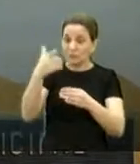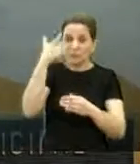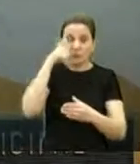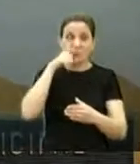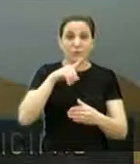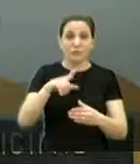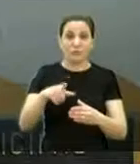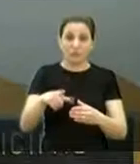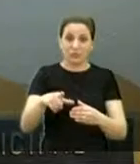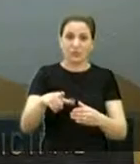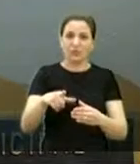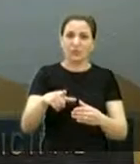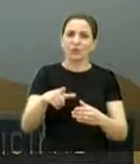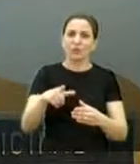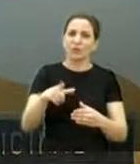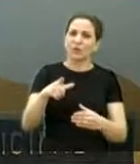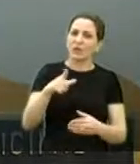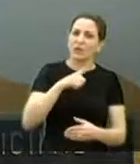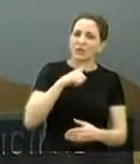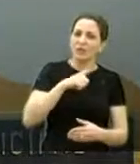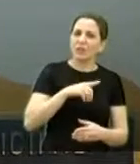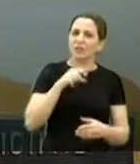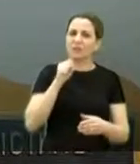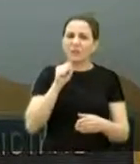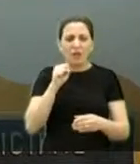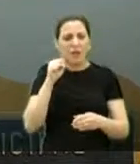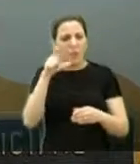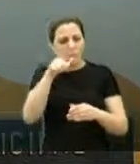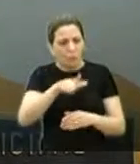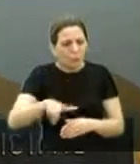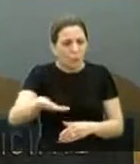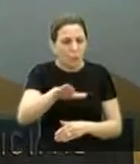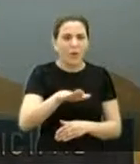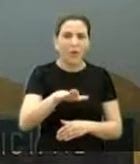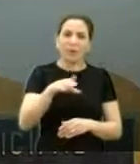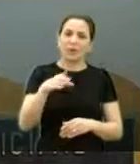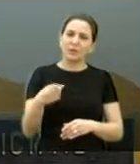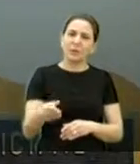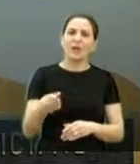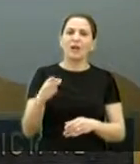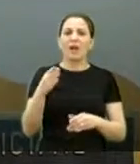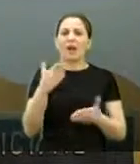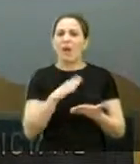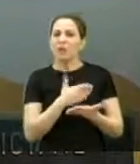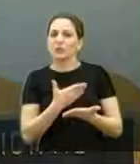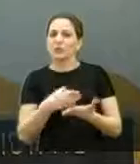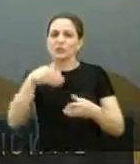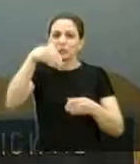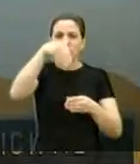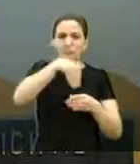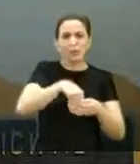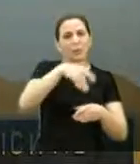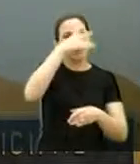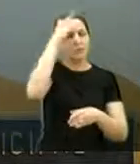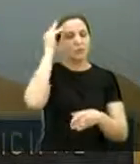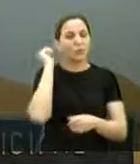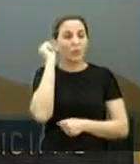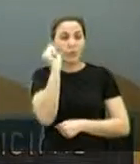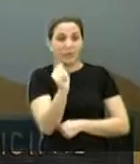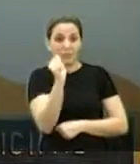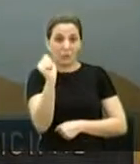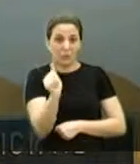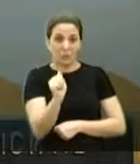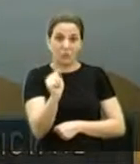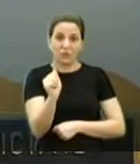se eles vão permanecer nos seus cargos. Né? Porque, de repente, a gente elege um candidato de Araraquara, né,